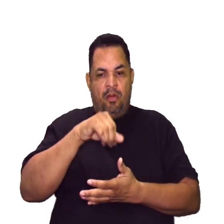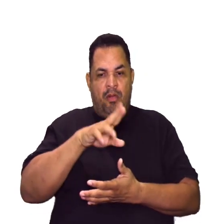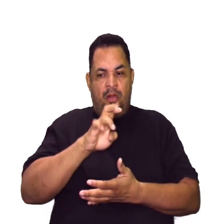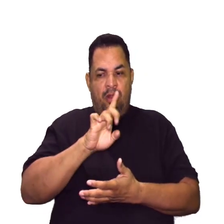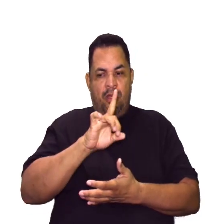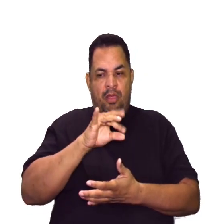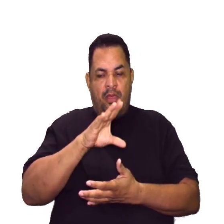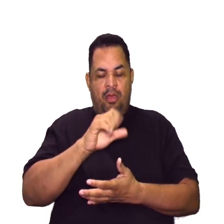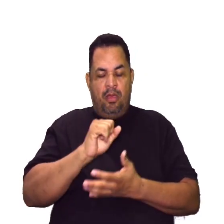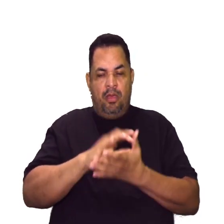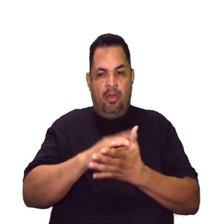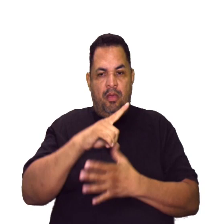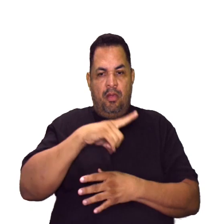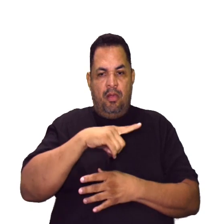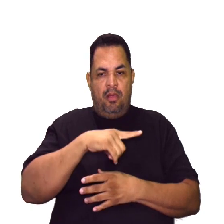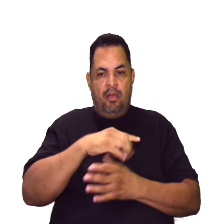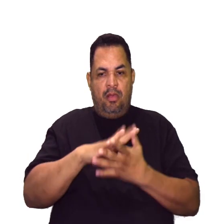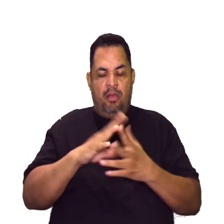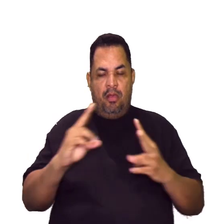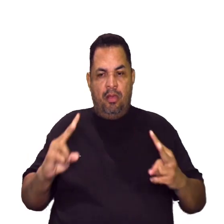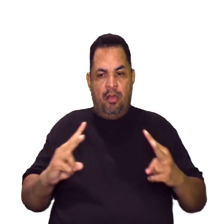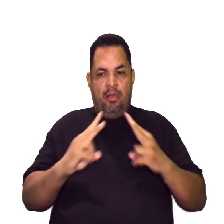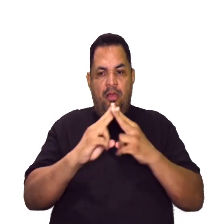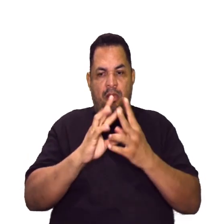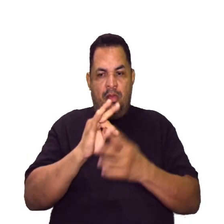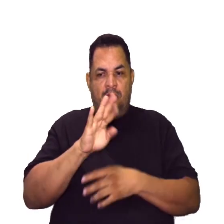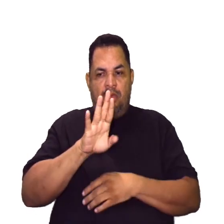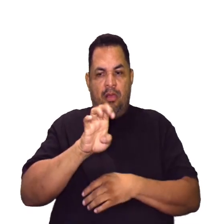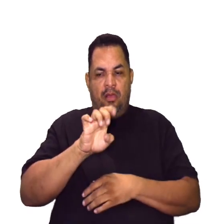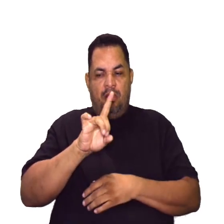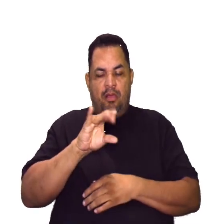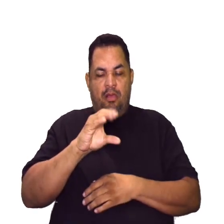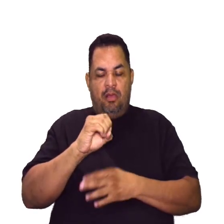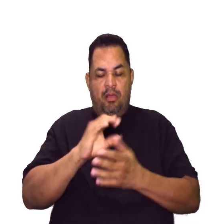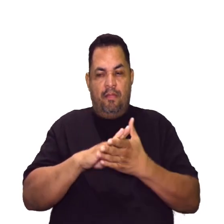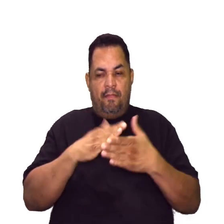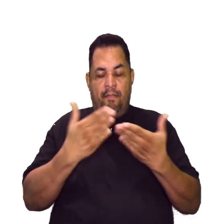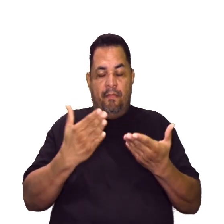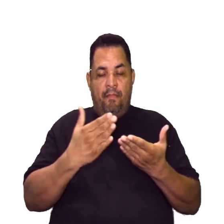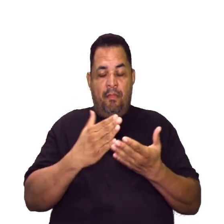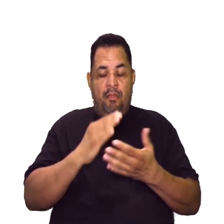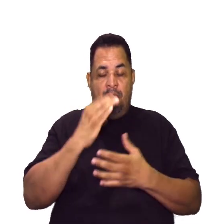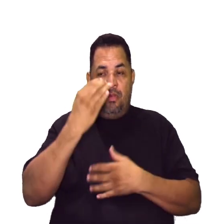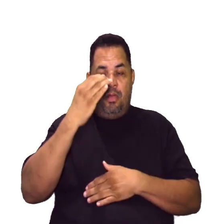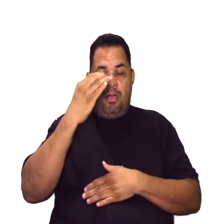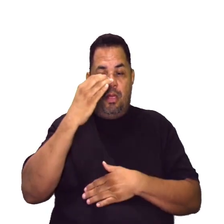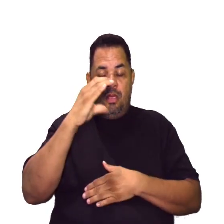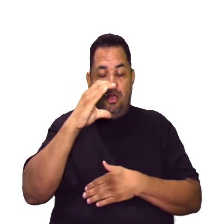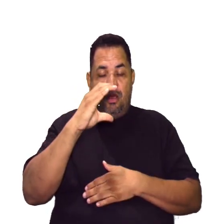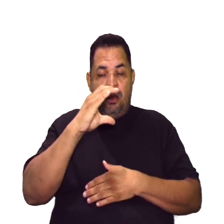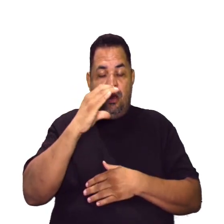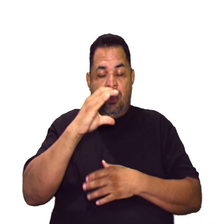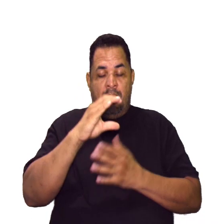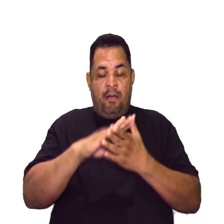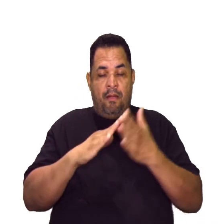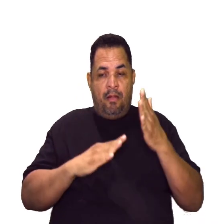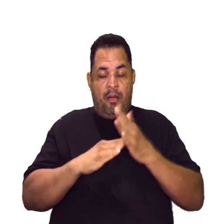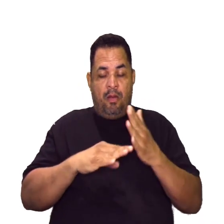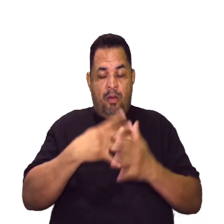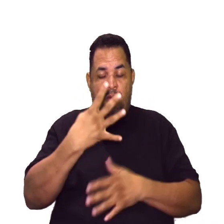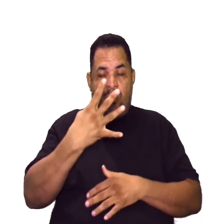tiver 4, um tetraédrico, como acontece com o caso do carbono. O carbono não tem 4 elétrons para